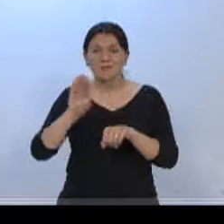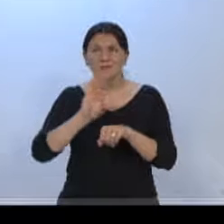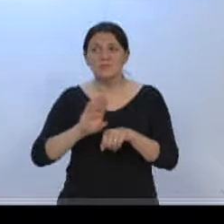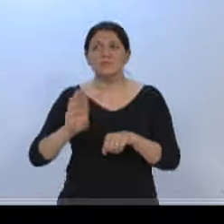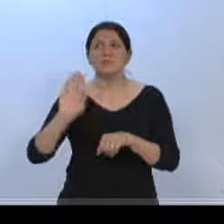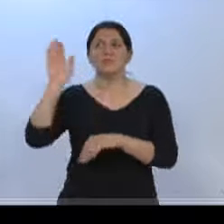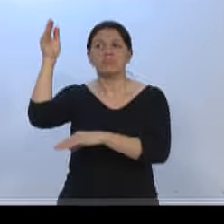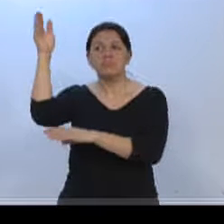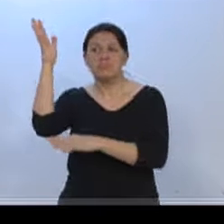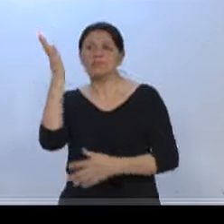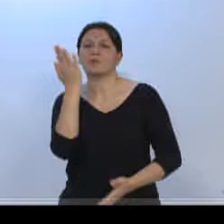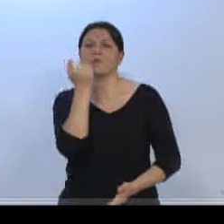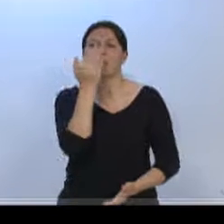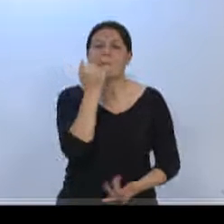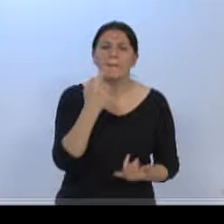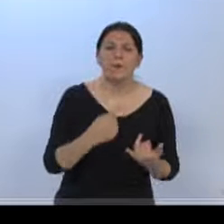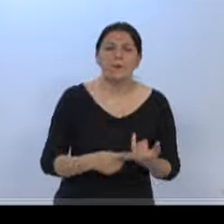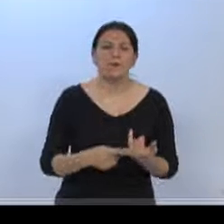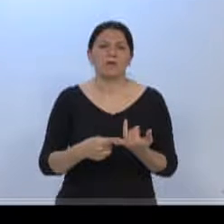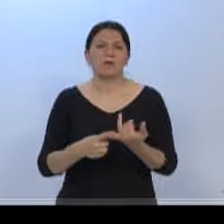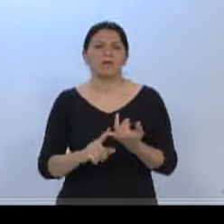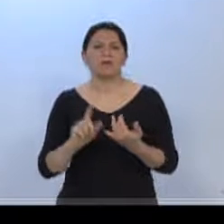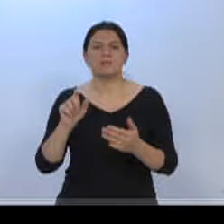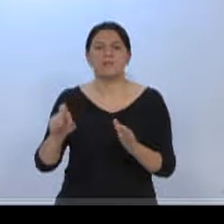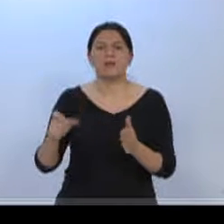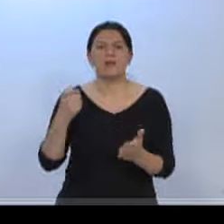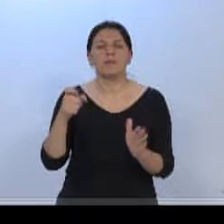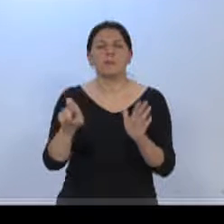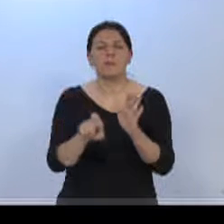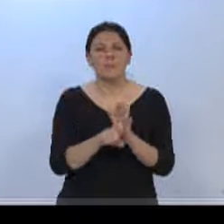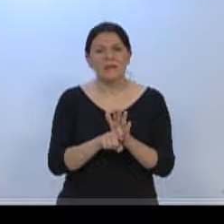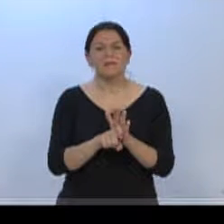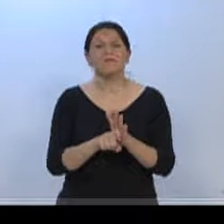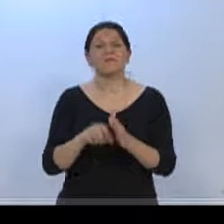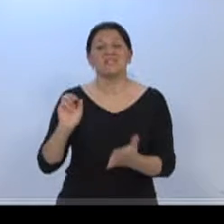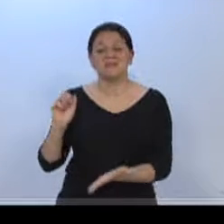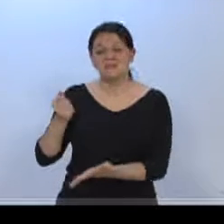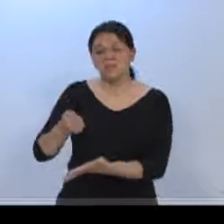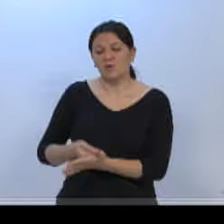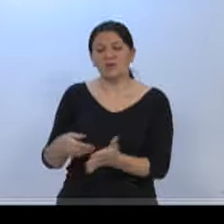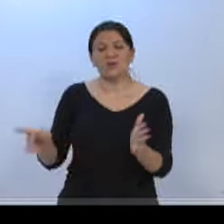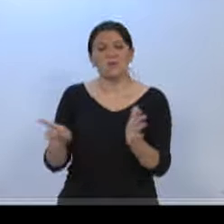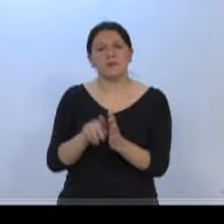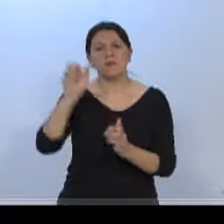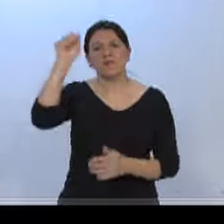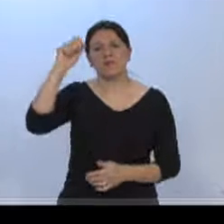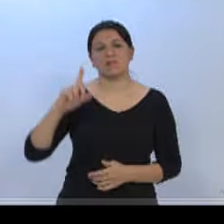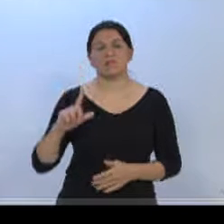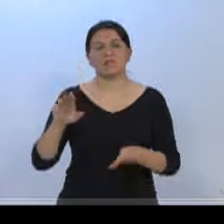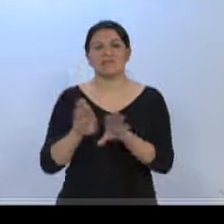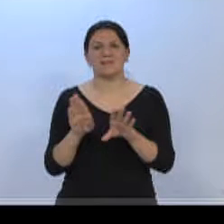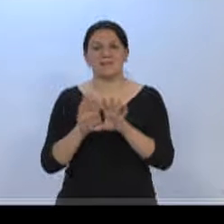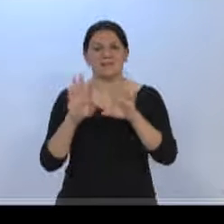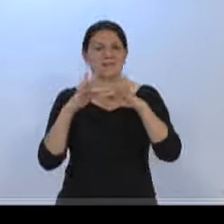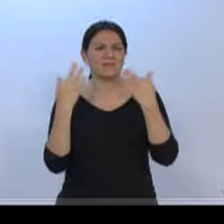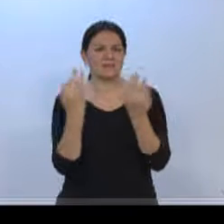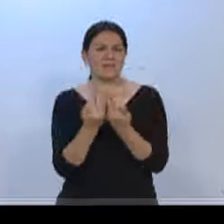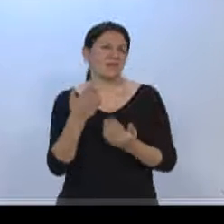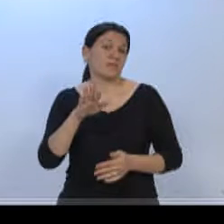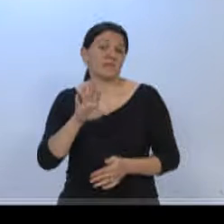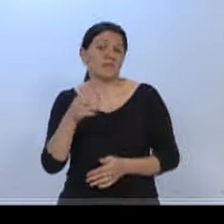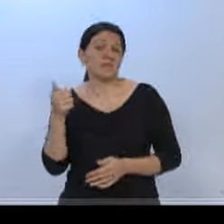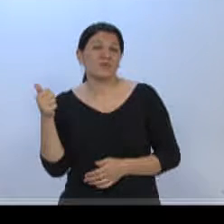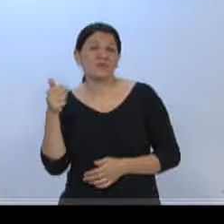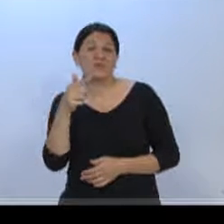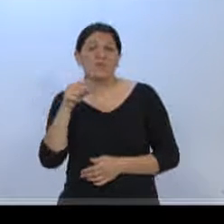hospedagem, de alimentação, das taxas de confederação, são pagas pelos próprios atletas e pelas suas famílias. Algo que se aproxima aqui, por exemplo, de 12